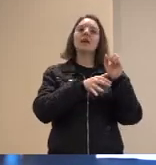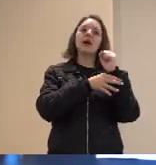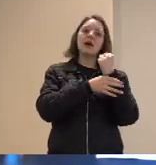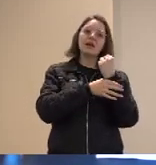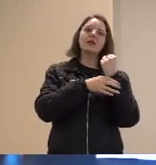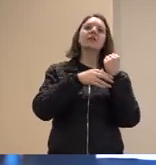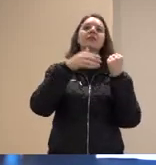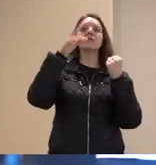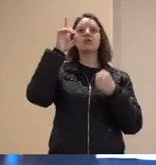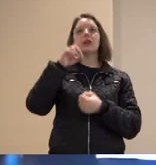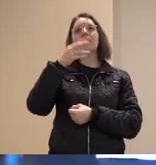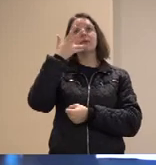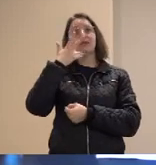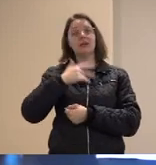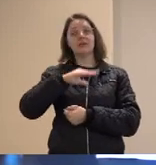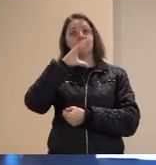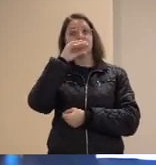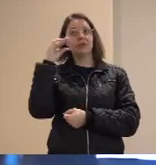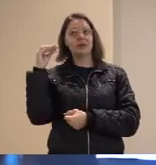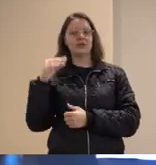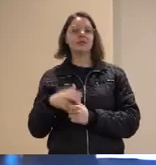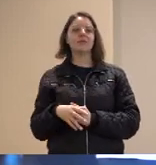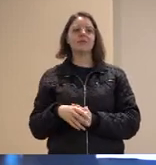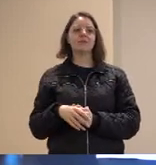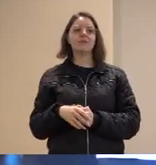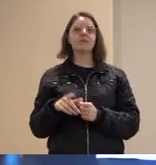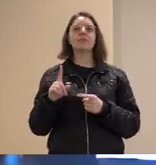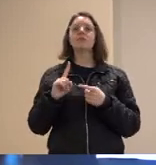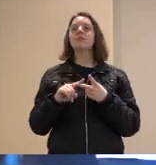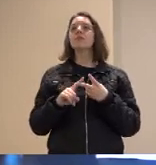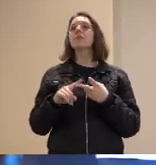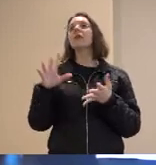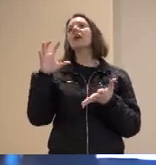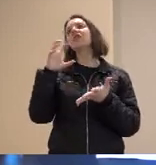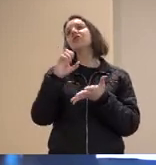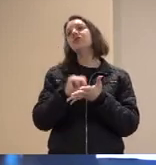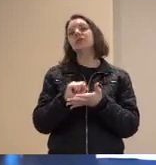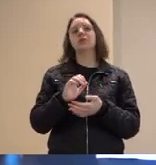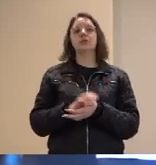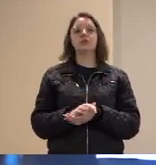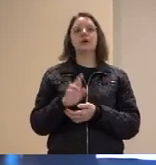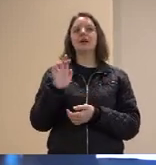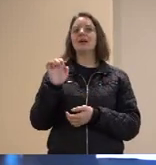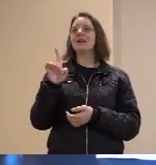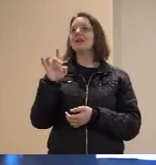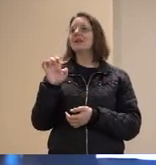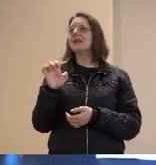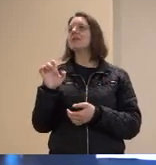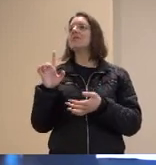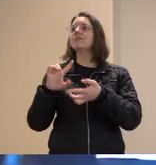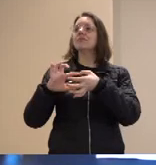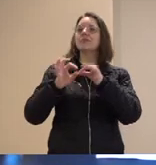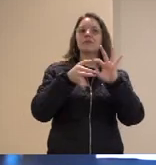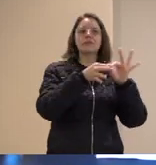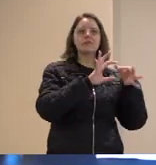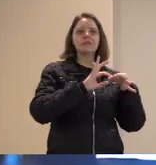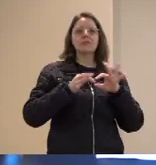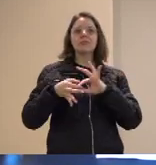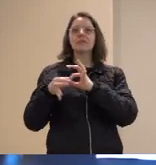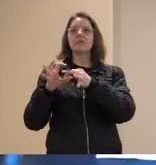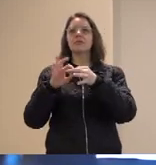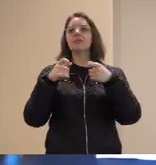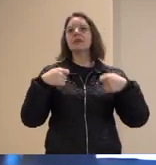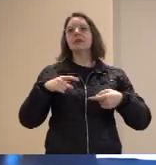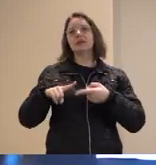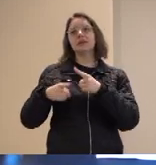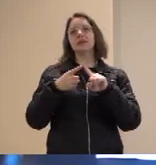adolescente. Os registros, articulação da rede, volta aqui, porque também tem muito da gente fazer